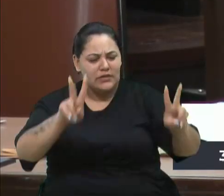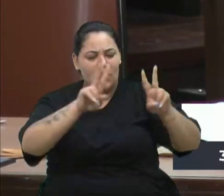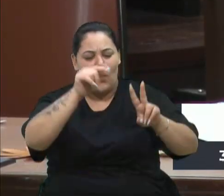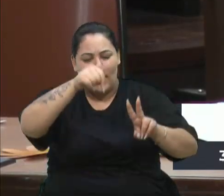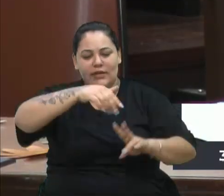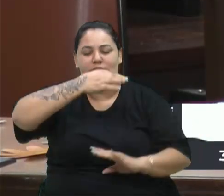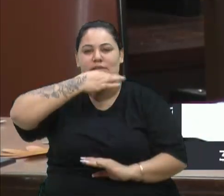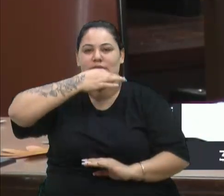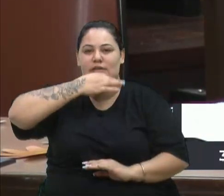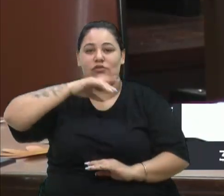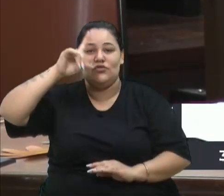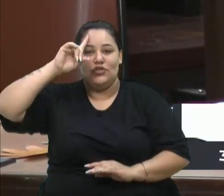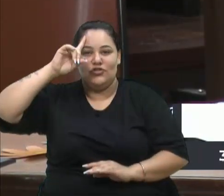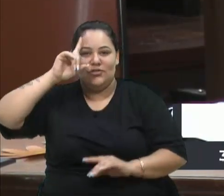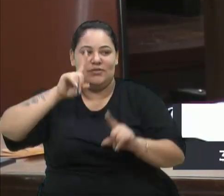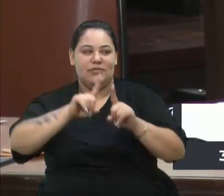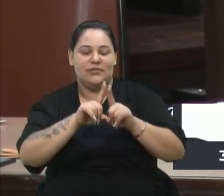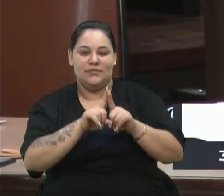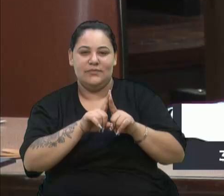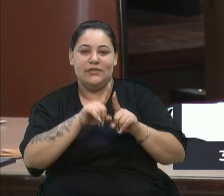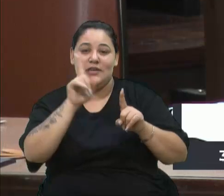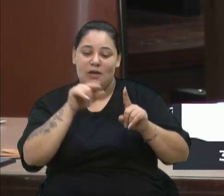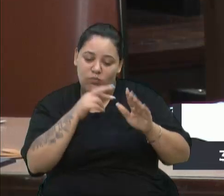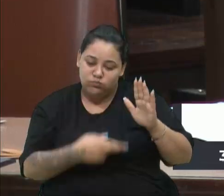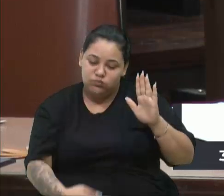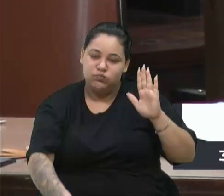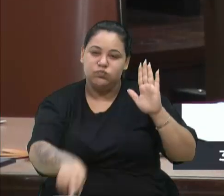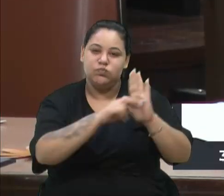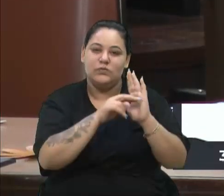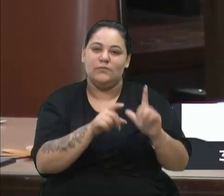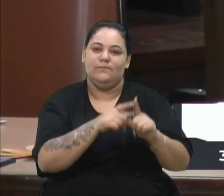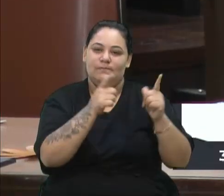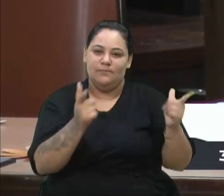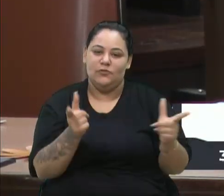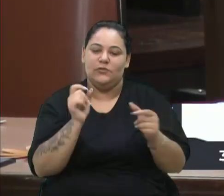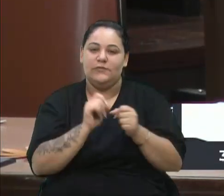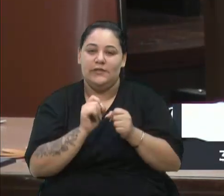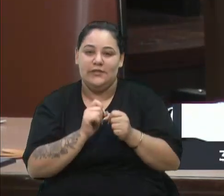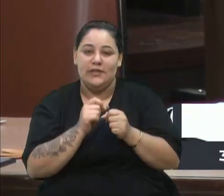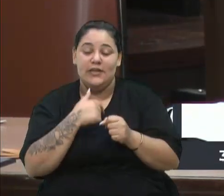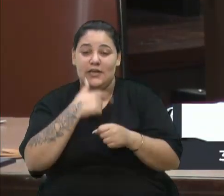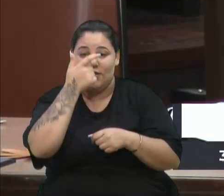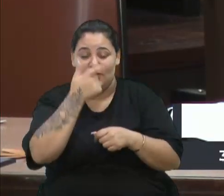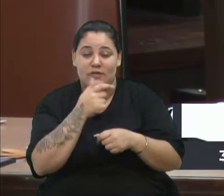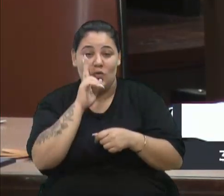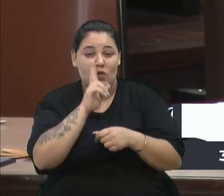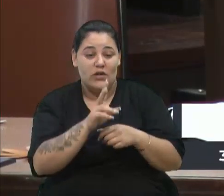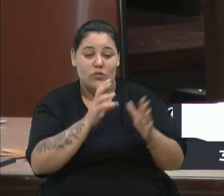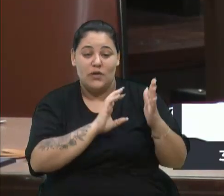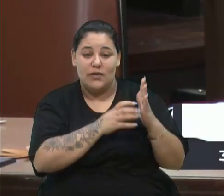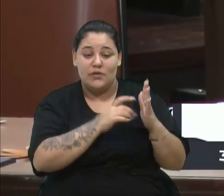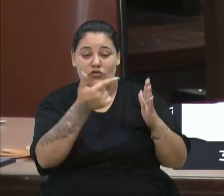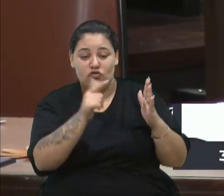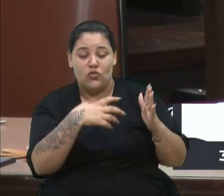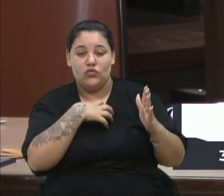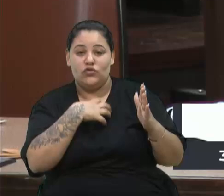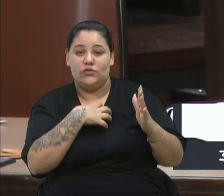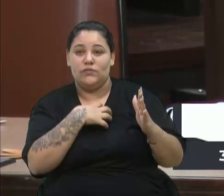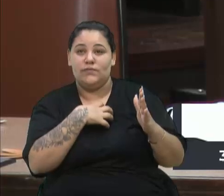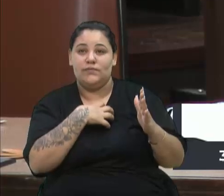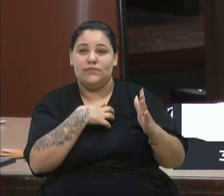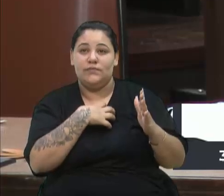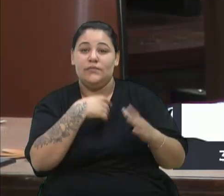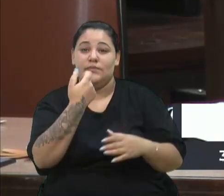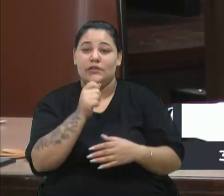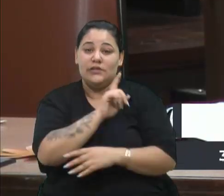cidade, do dia a dia. Né? E é um resgate que o jornal está fazendo, eu acho, olhando o parlamento de outra forma. Precisamos... Né?